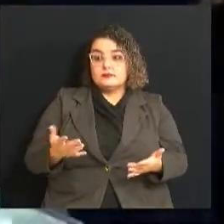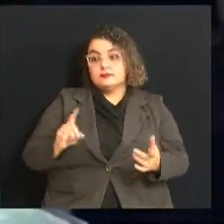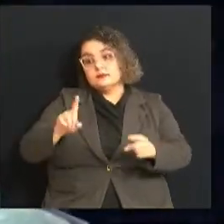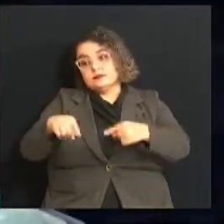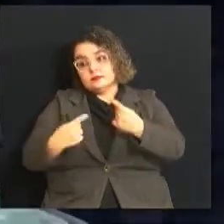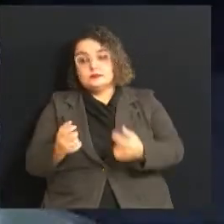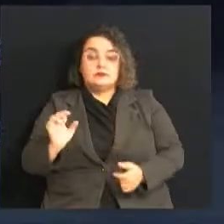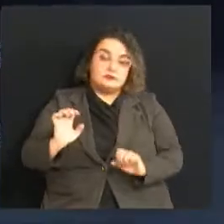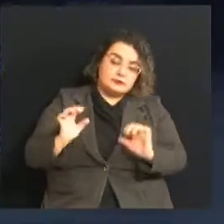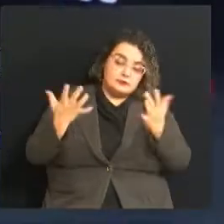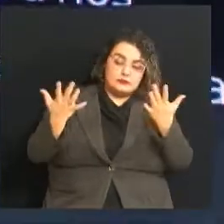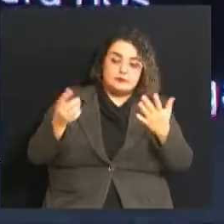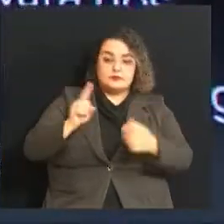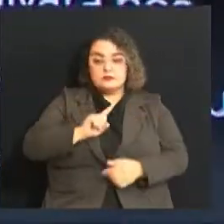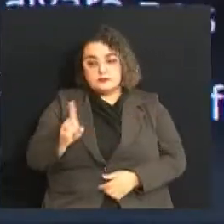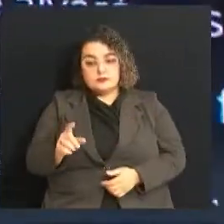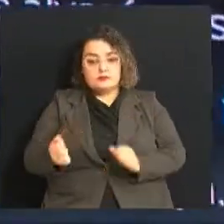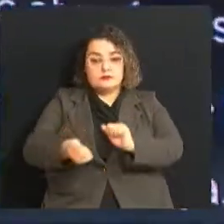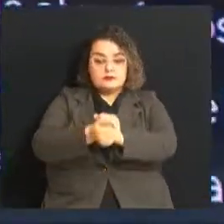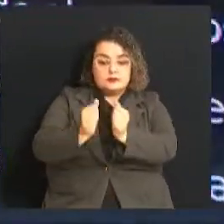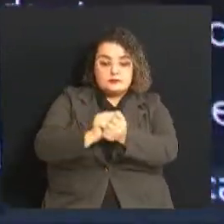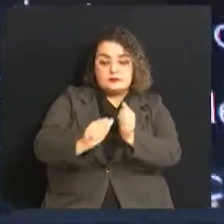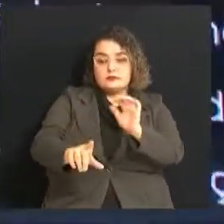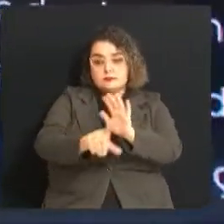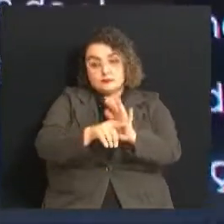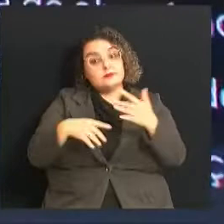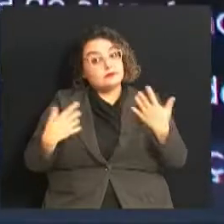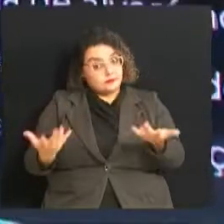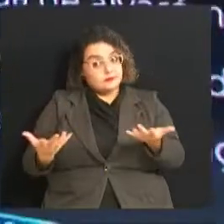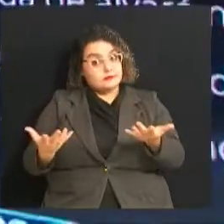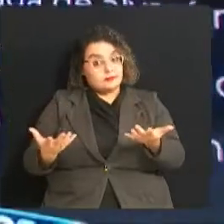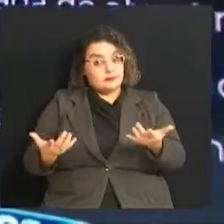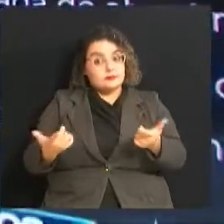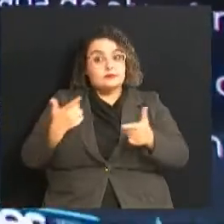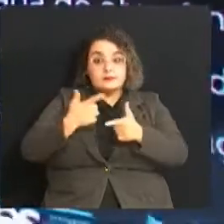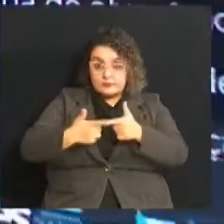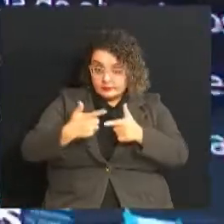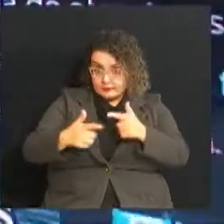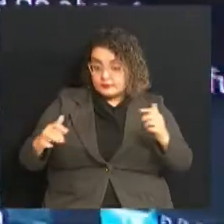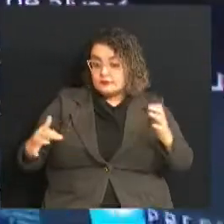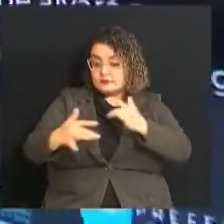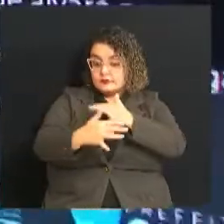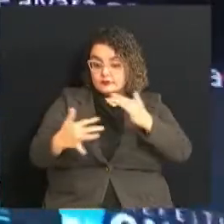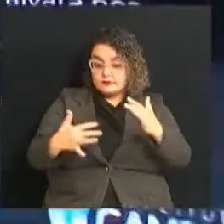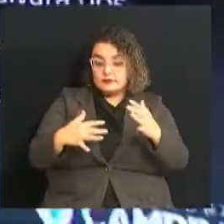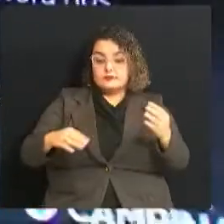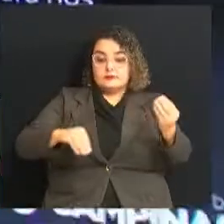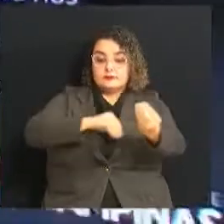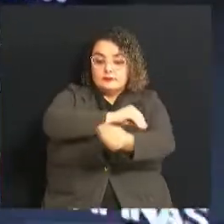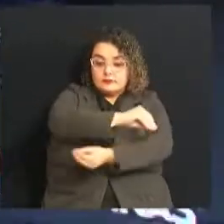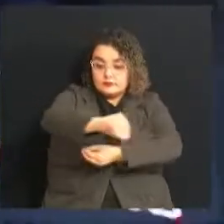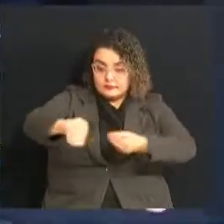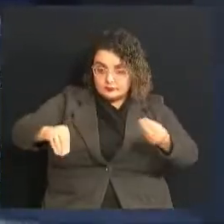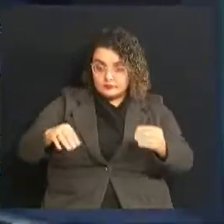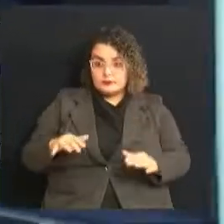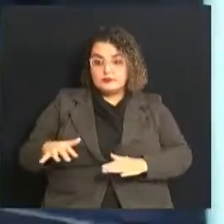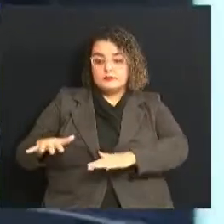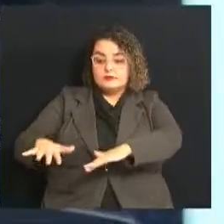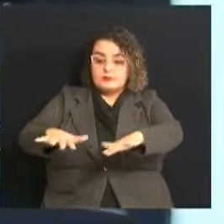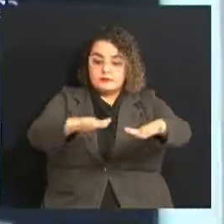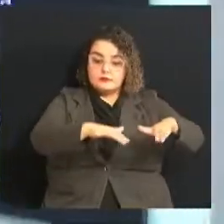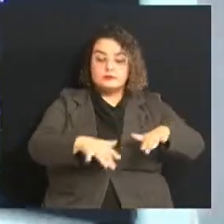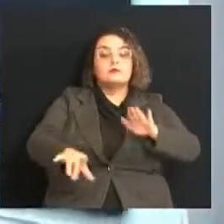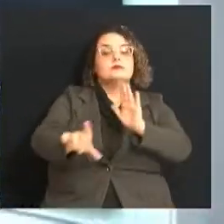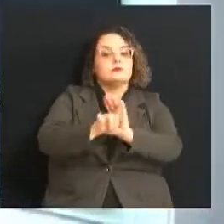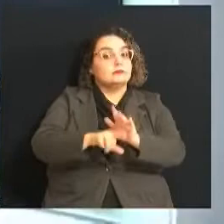não, que não está enquadrado na legalidade, acaba criando às vezes até um problema urbano em volta, né? Então, a lei foi muito bem trabalhada